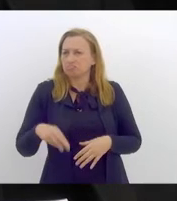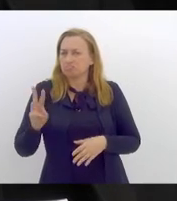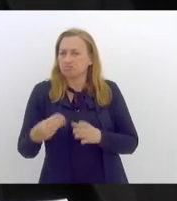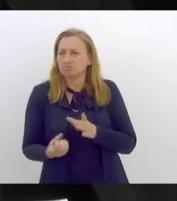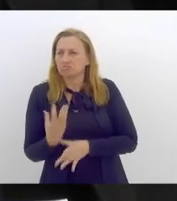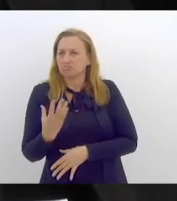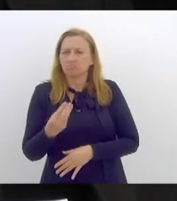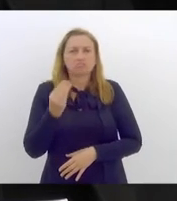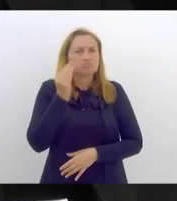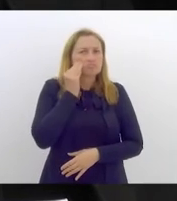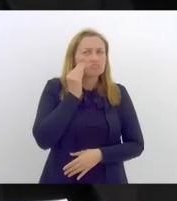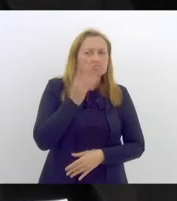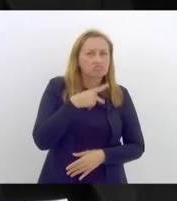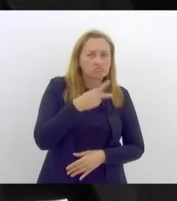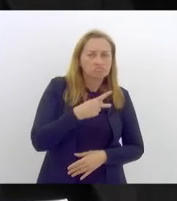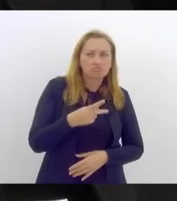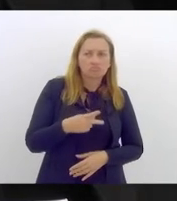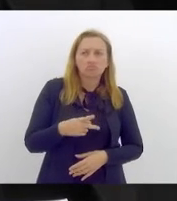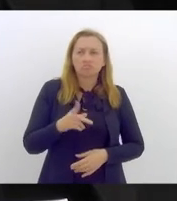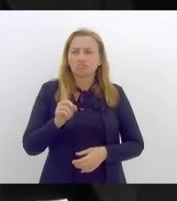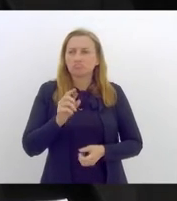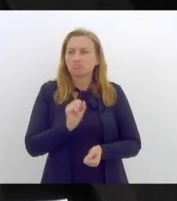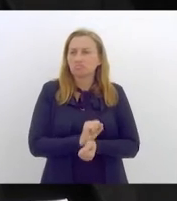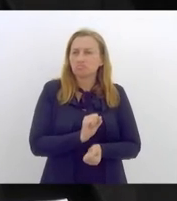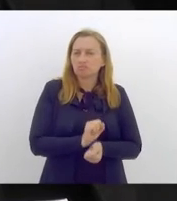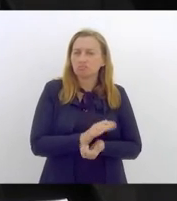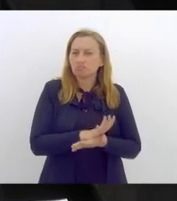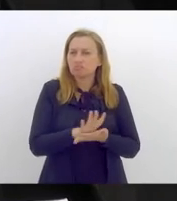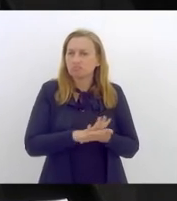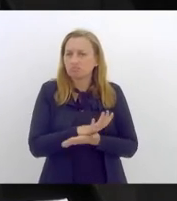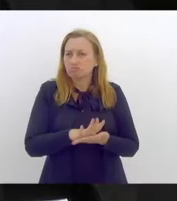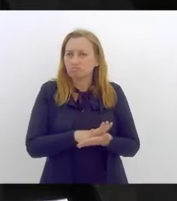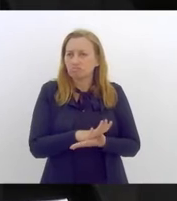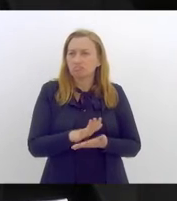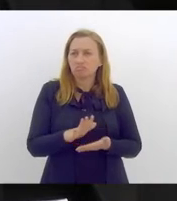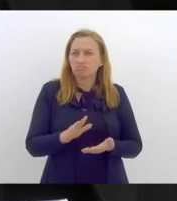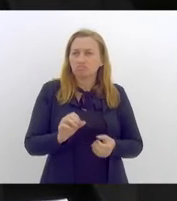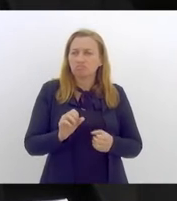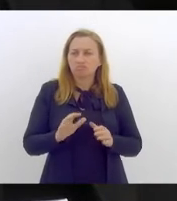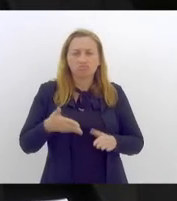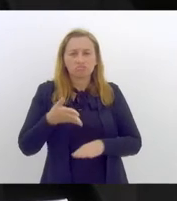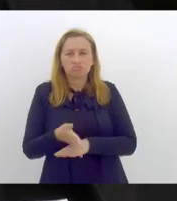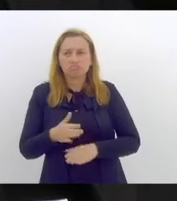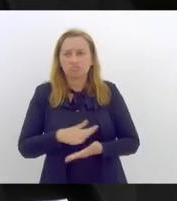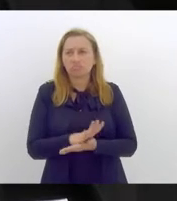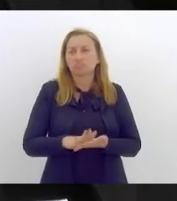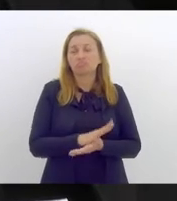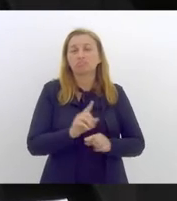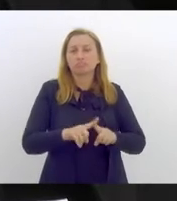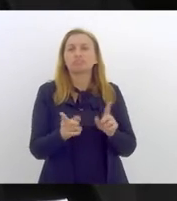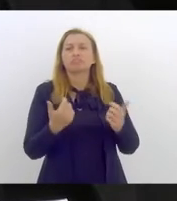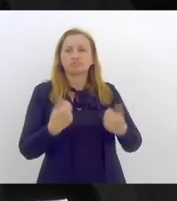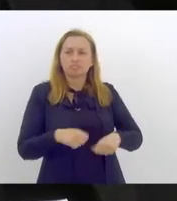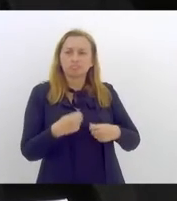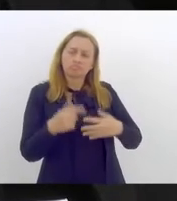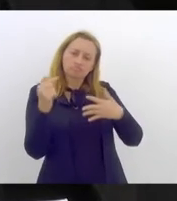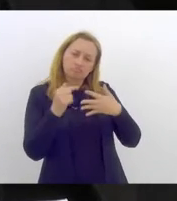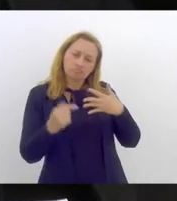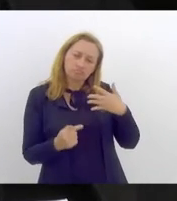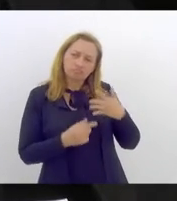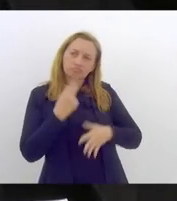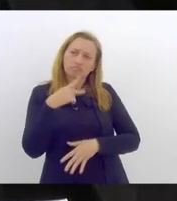Mônica, como a gente fala, né? De onde a gente não espera nada, é daí que não vem nada mesmo, mas ainda assim a gente precisa pontuar